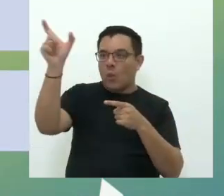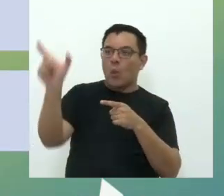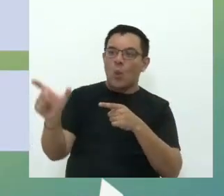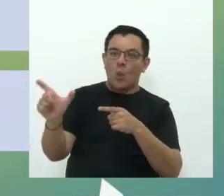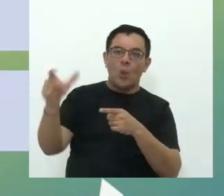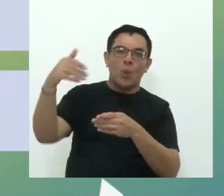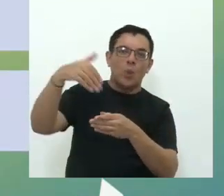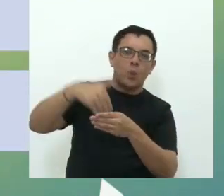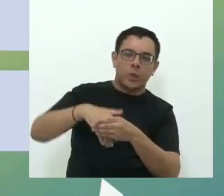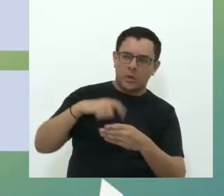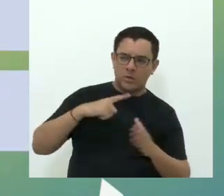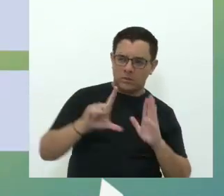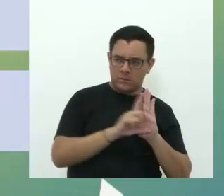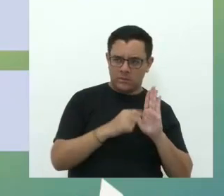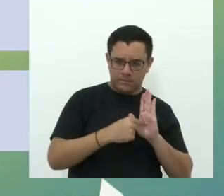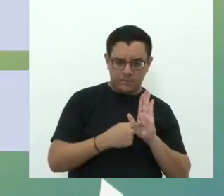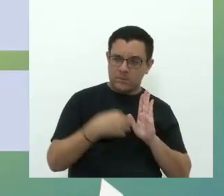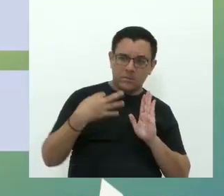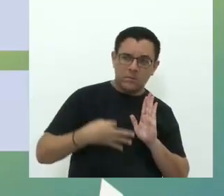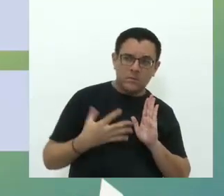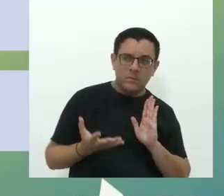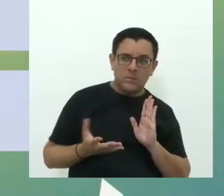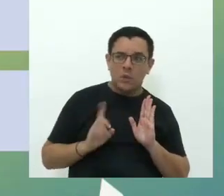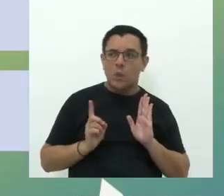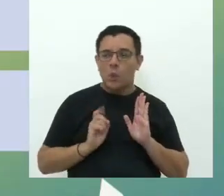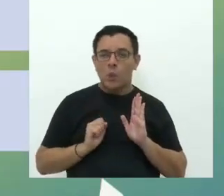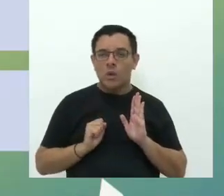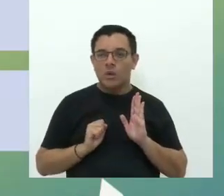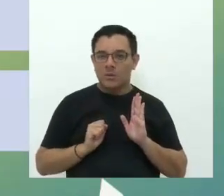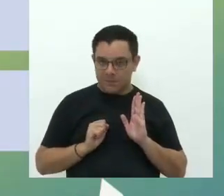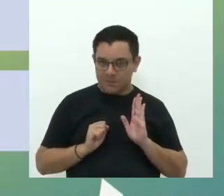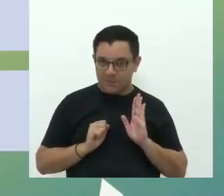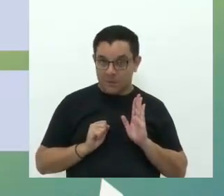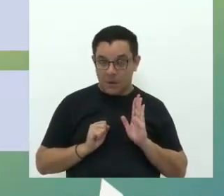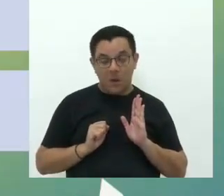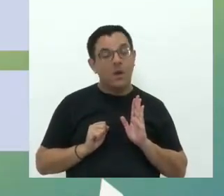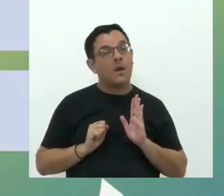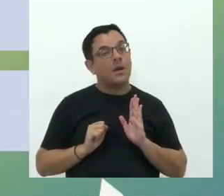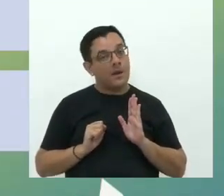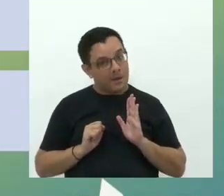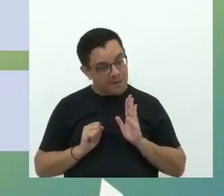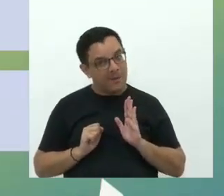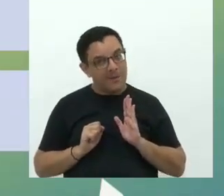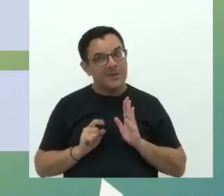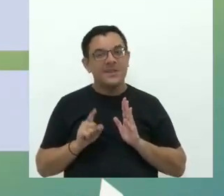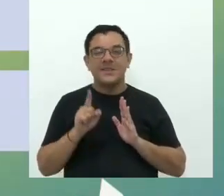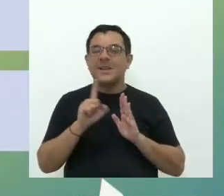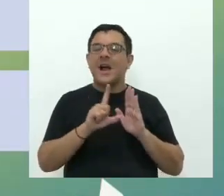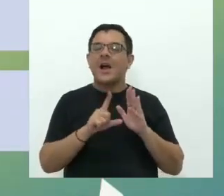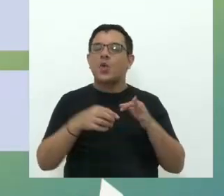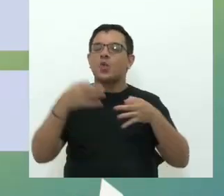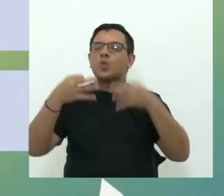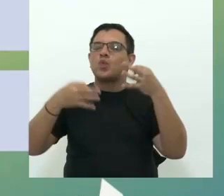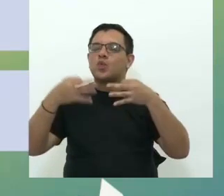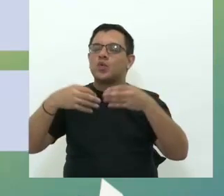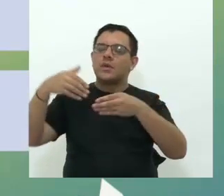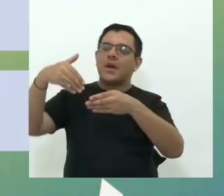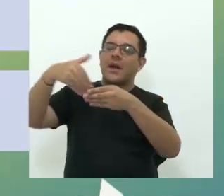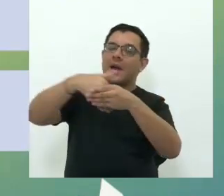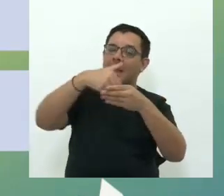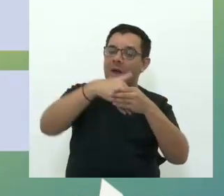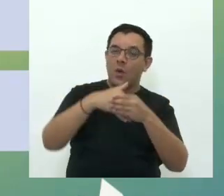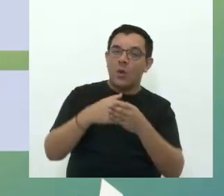candidata tá sendo feito de acordo com a lei e esse é um ponto super sensível na justiça eleitoral porque o financiamento de